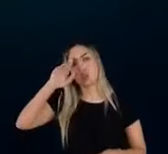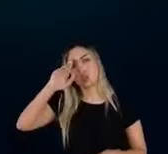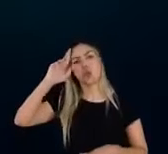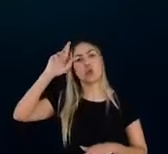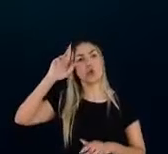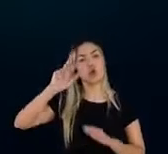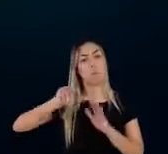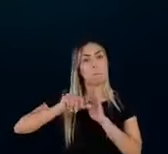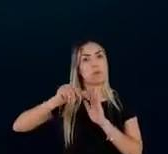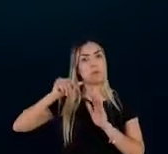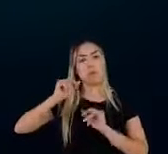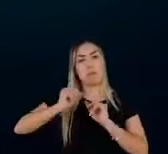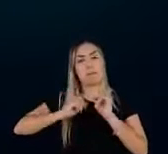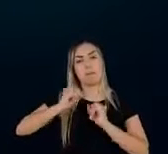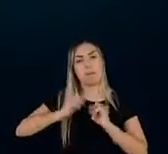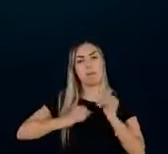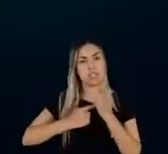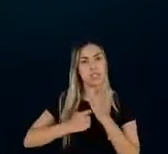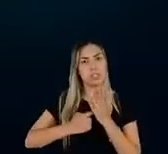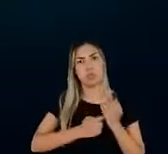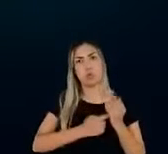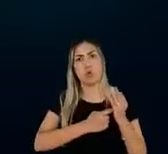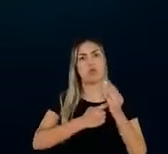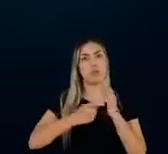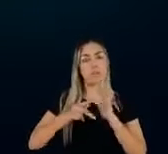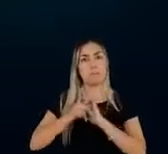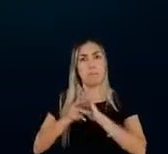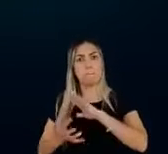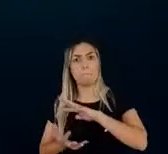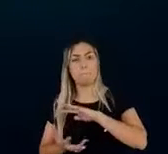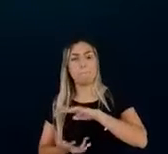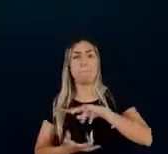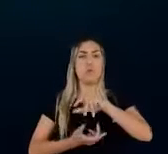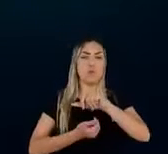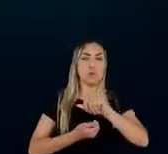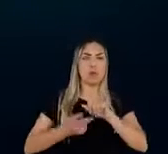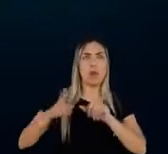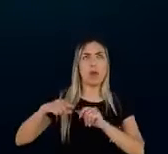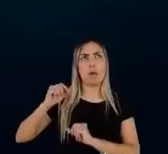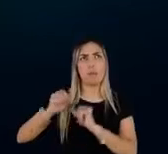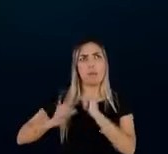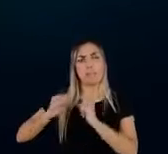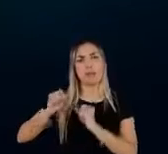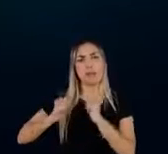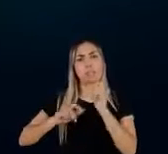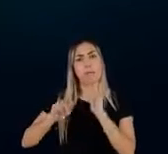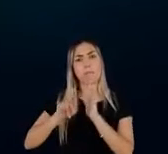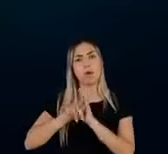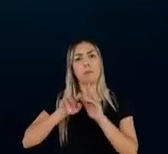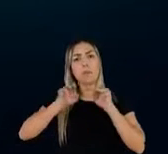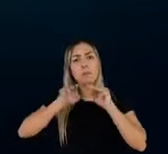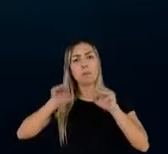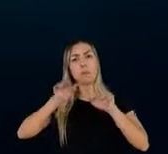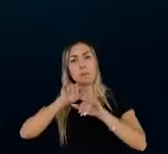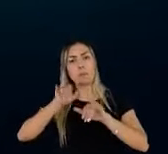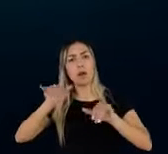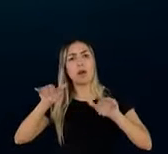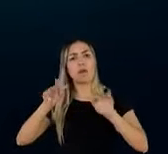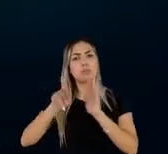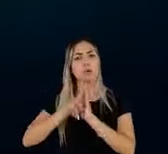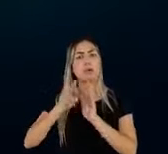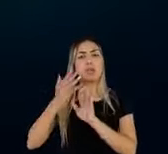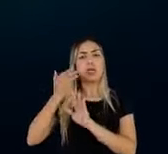Tecnologia do planeta no caso uma empresa de telecomunicações do século 19 que era Western Union